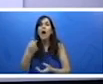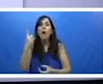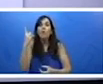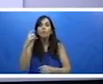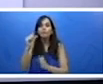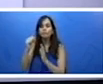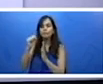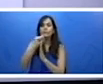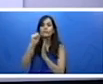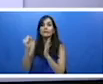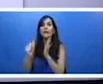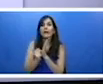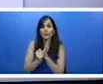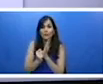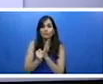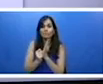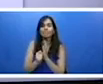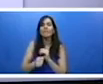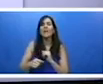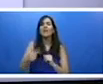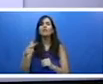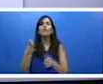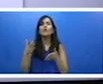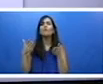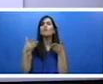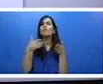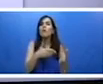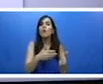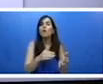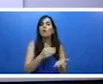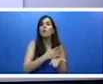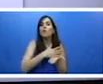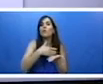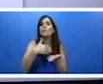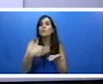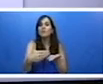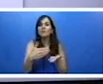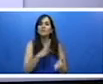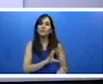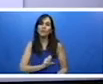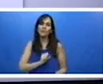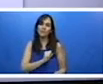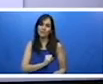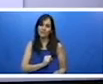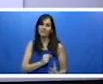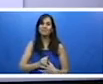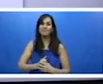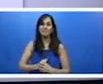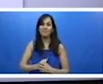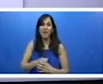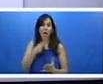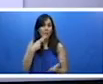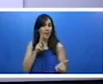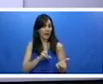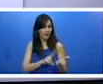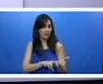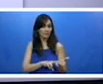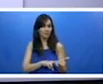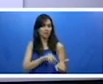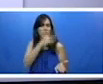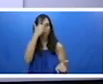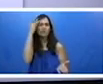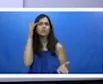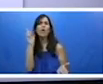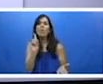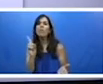dos clássicos do autor, marco inicial de um ciclo sobre os abismos do amor. Carta de uma Desconhecida,